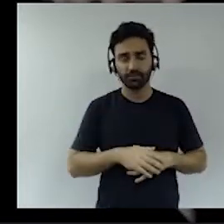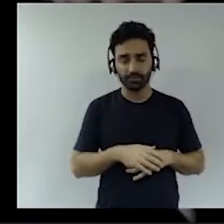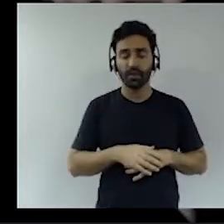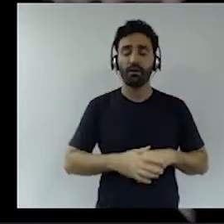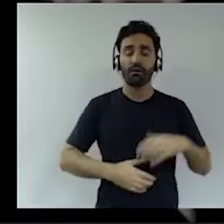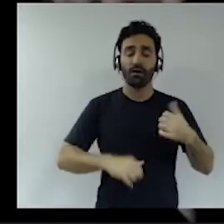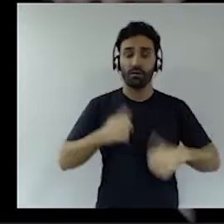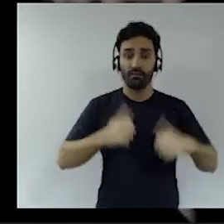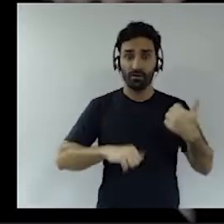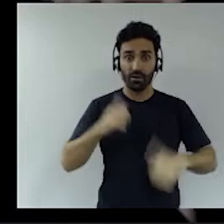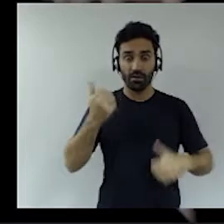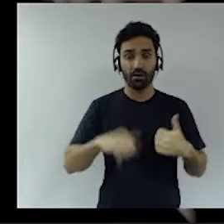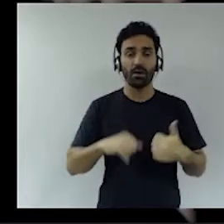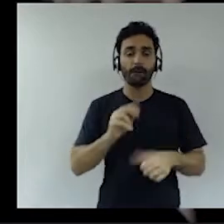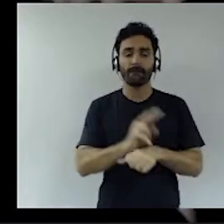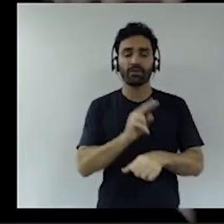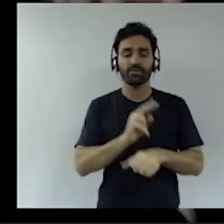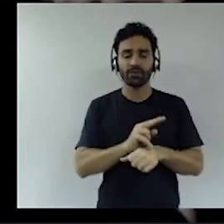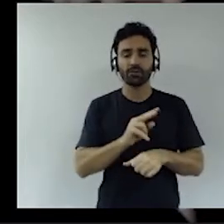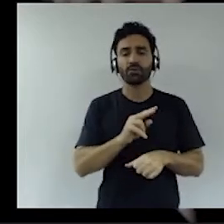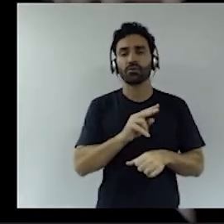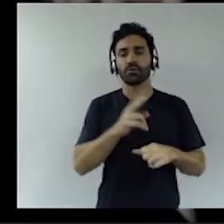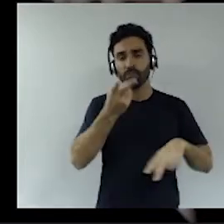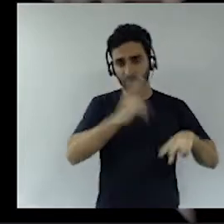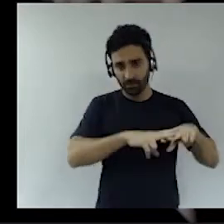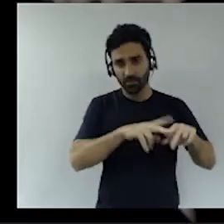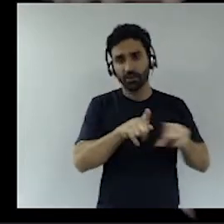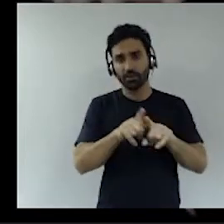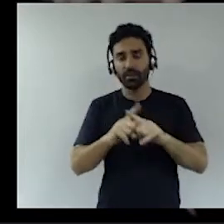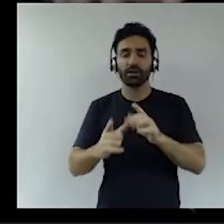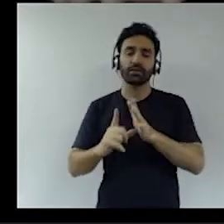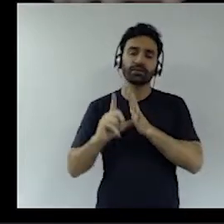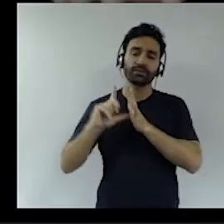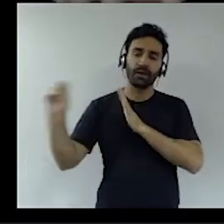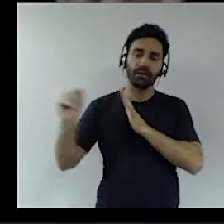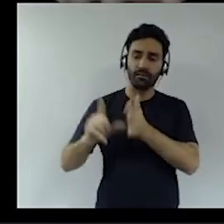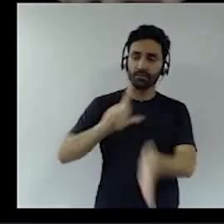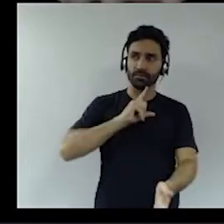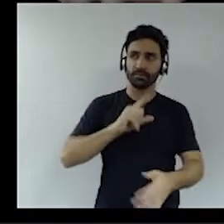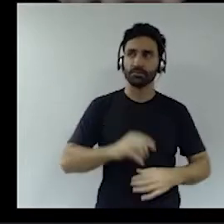reavaliação prioritária das prisões provisórias e saída antecipada.